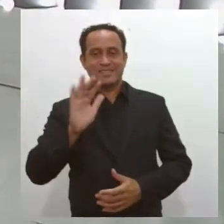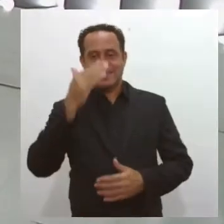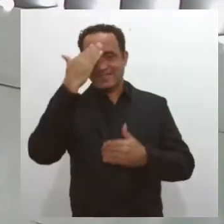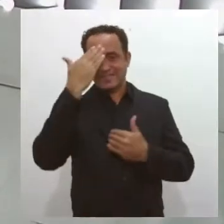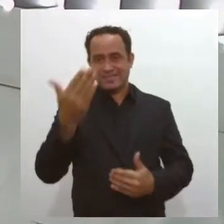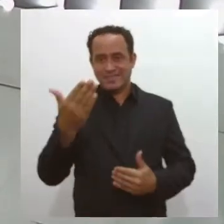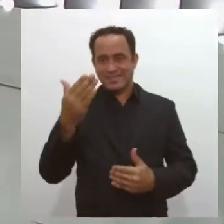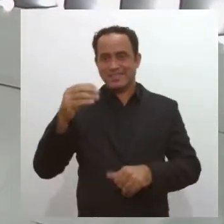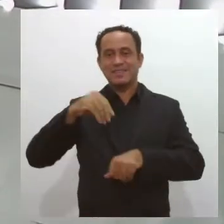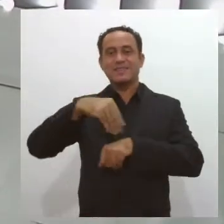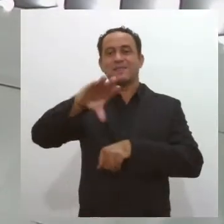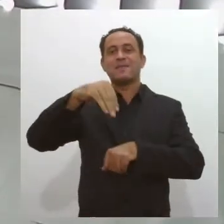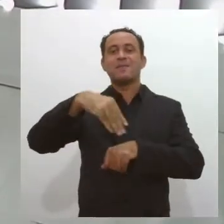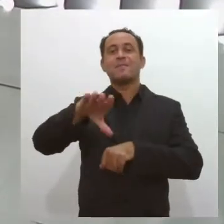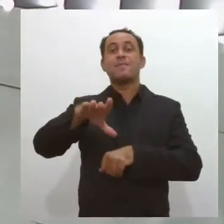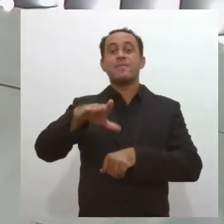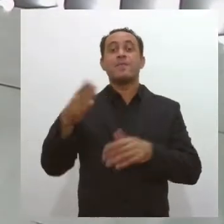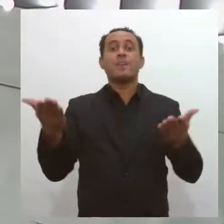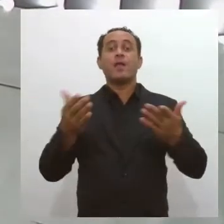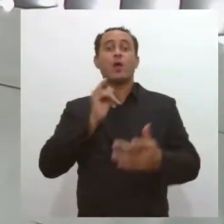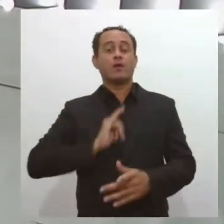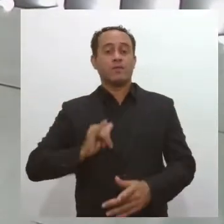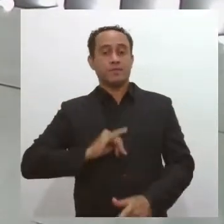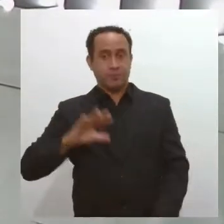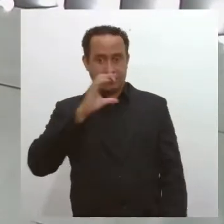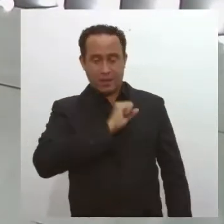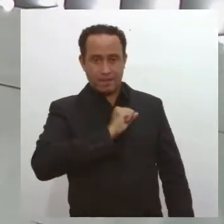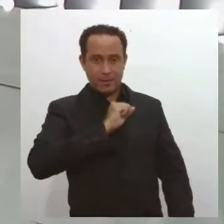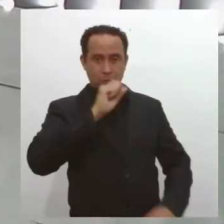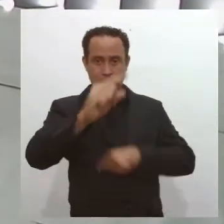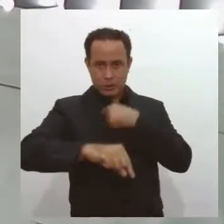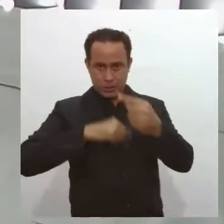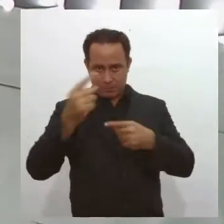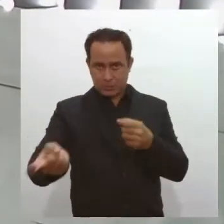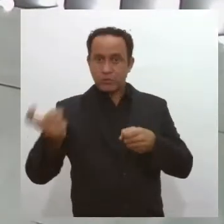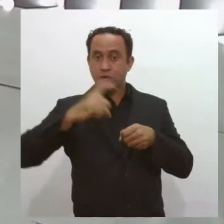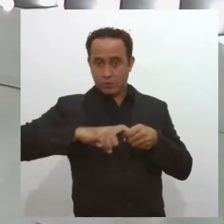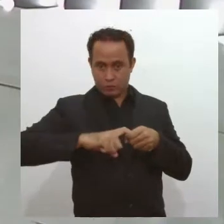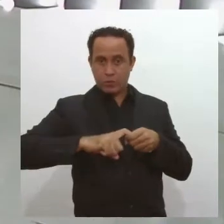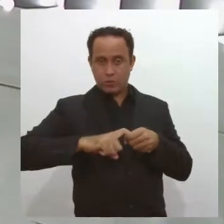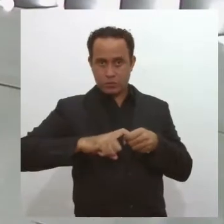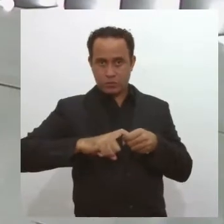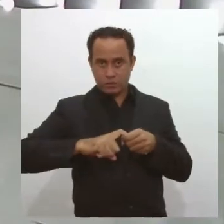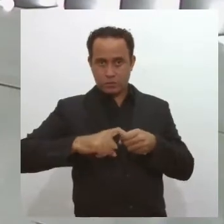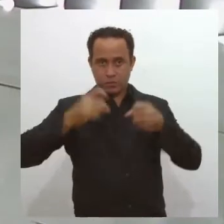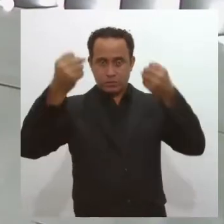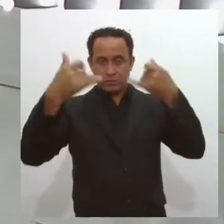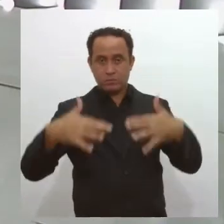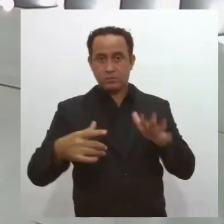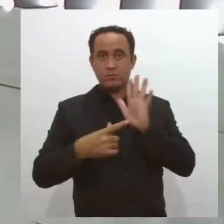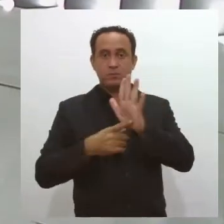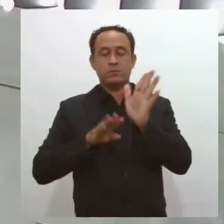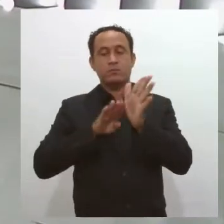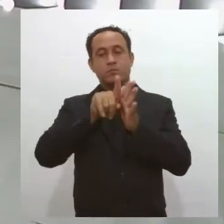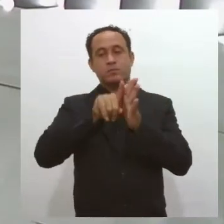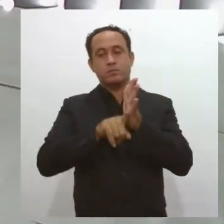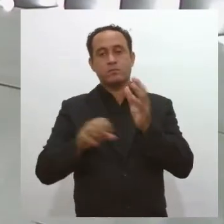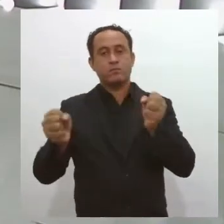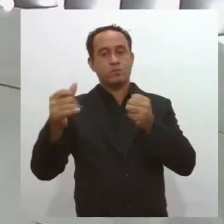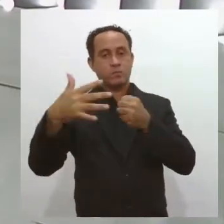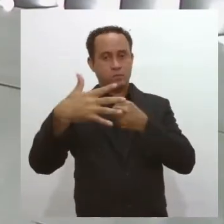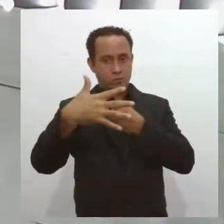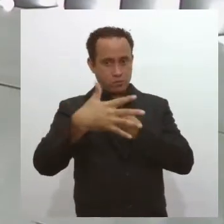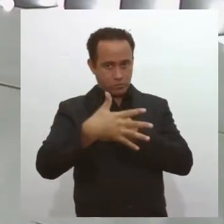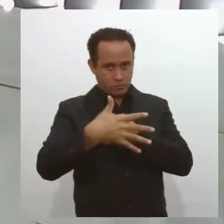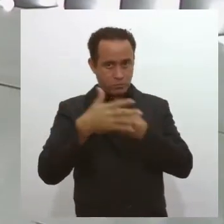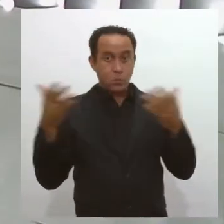obrigada aí pelas informações. Agora a gente vai a um rápido intervalo e na volta a gente traz para vocês os dados da Covid-19, os